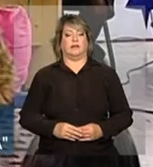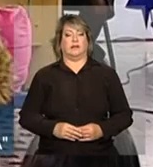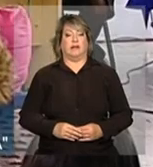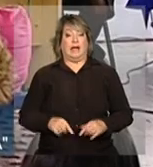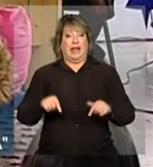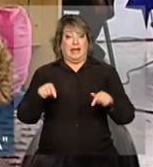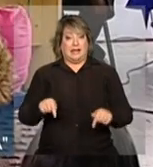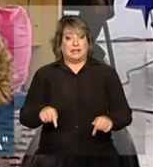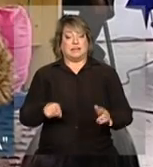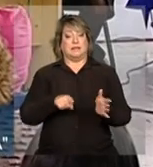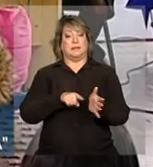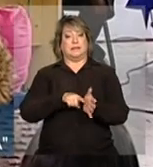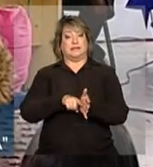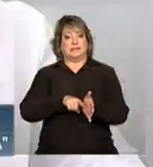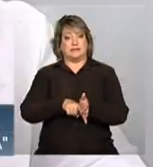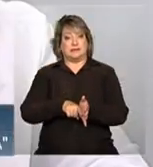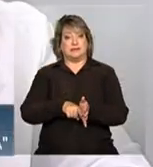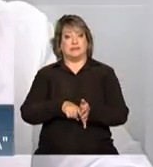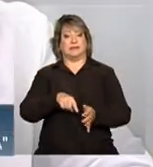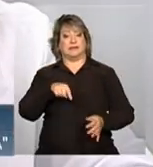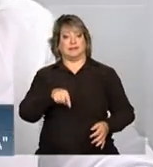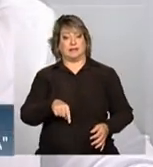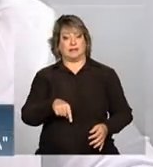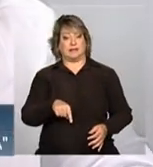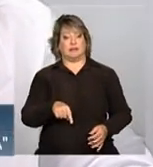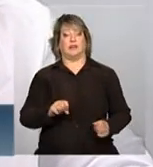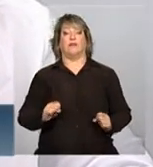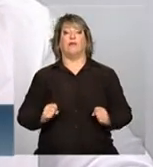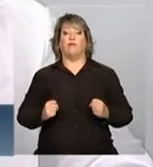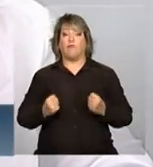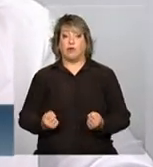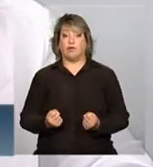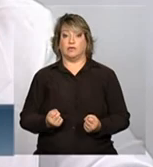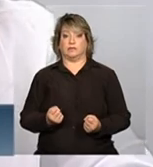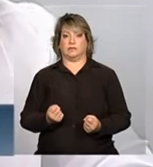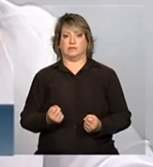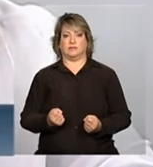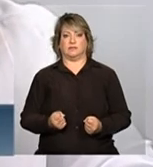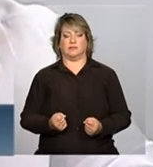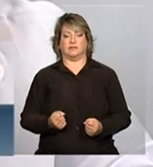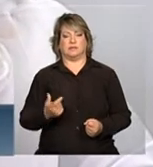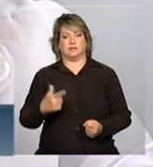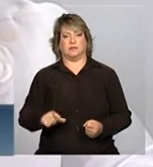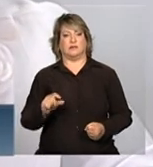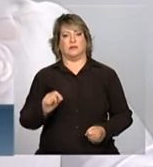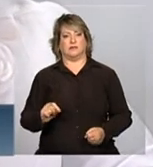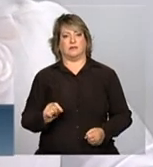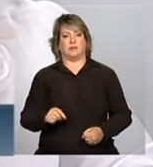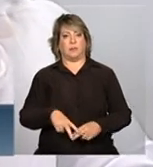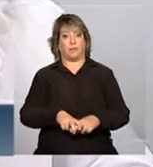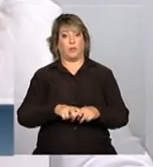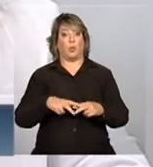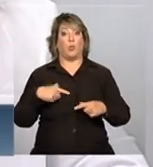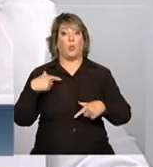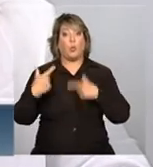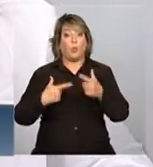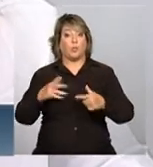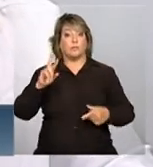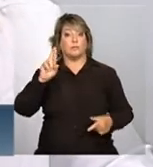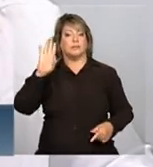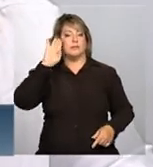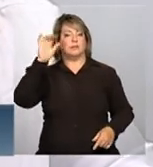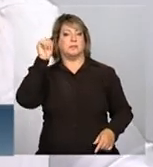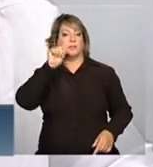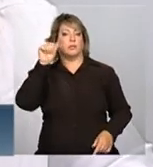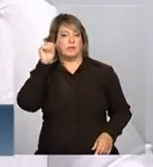Essa pesquisa, ela reforça o protagonismo das mulheres na